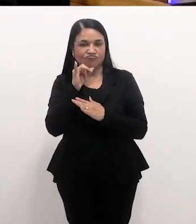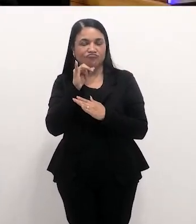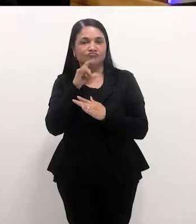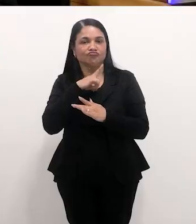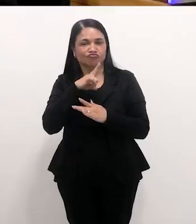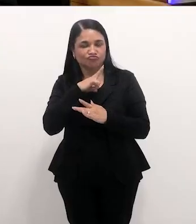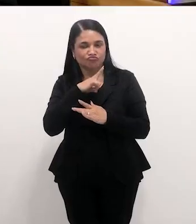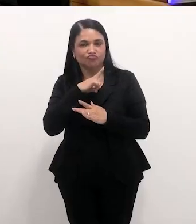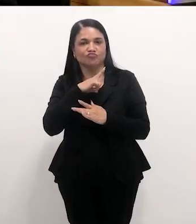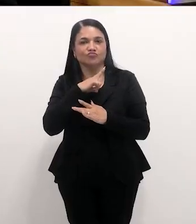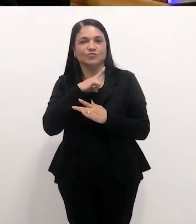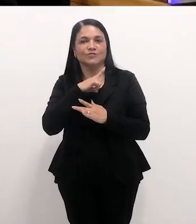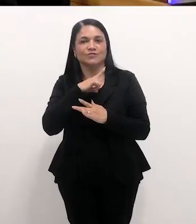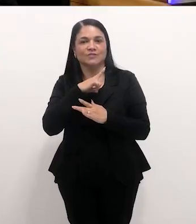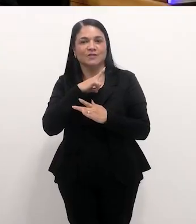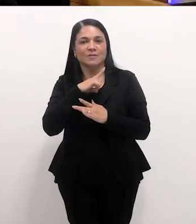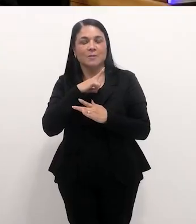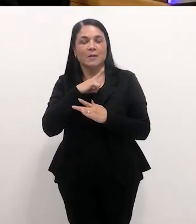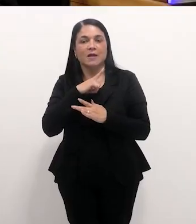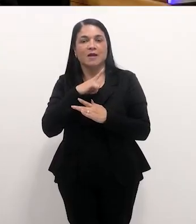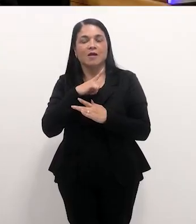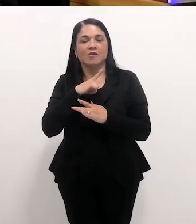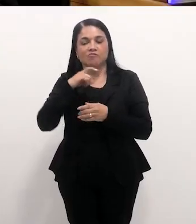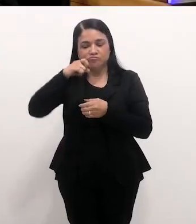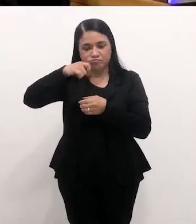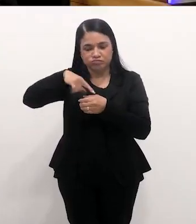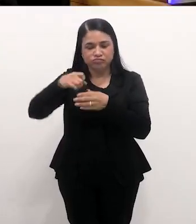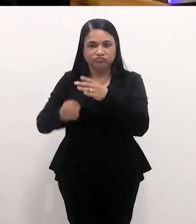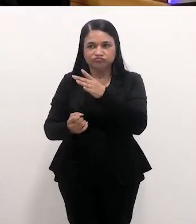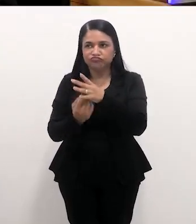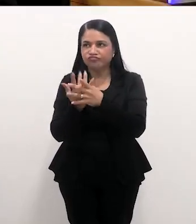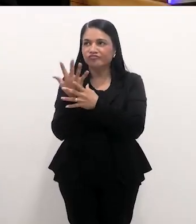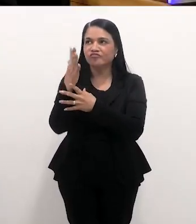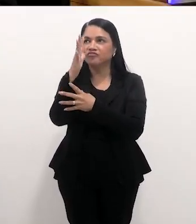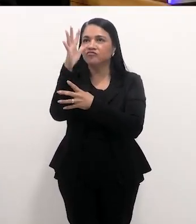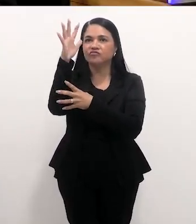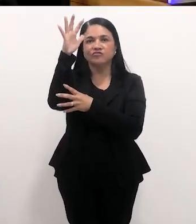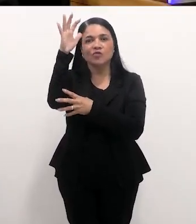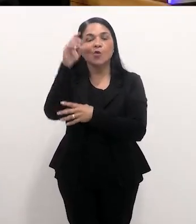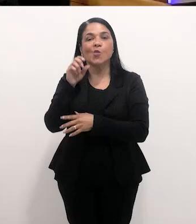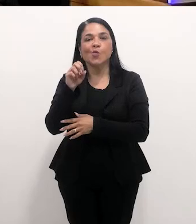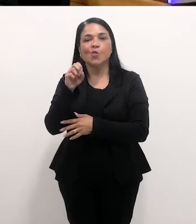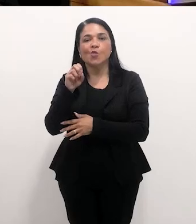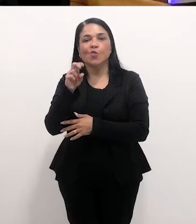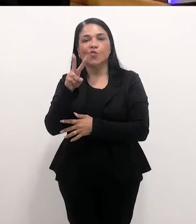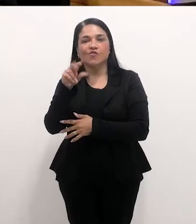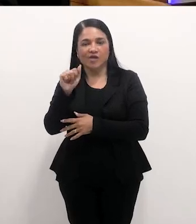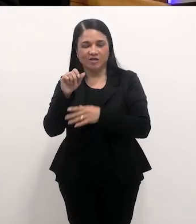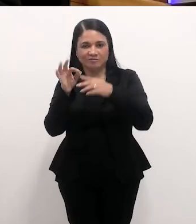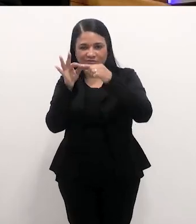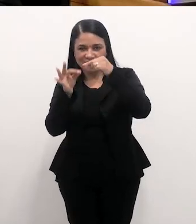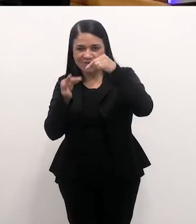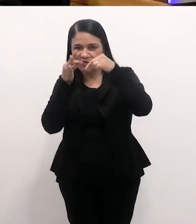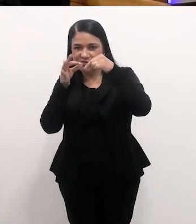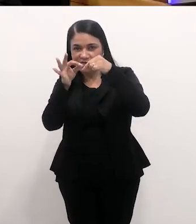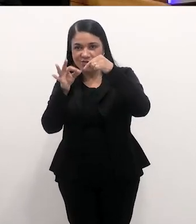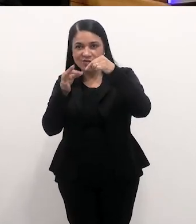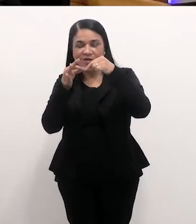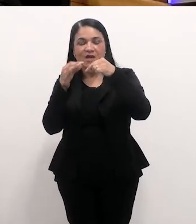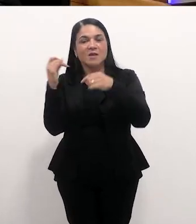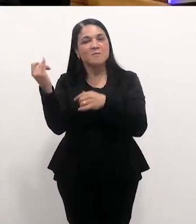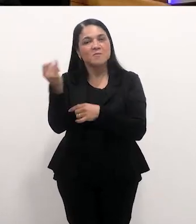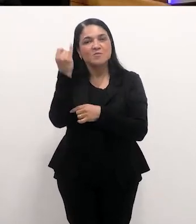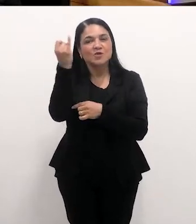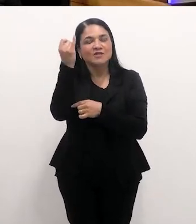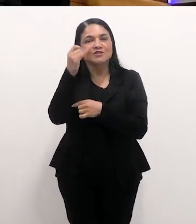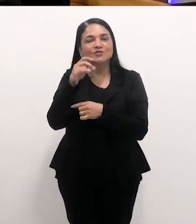ele dizia que tinha que ter uma parreira, quer dizer, uma plantação de uva. Quer dizer o seguinte, então, quer dizer, o elemento